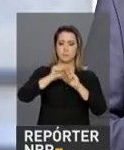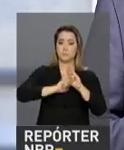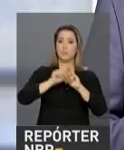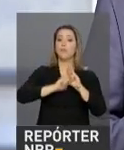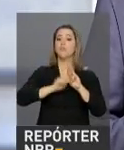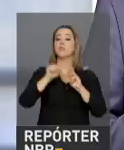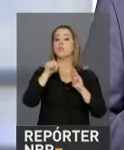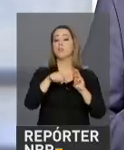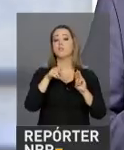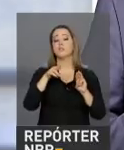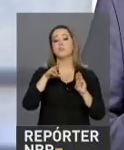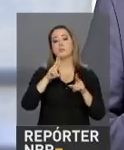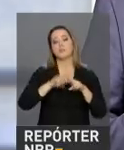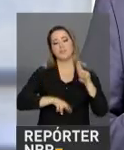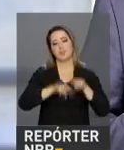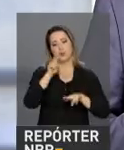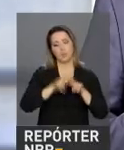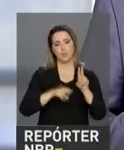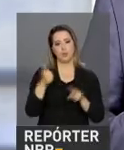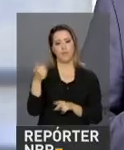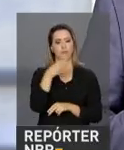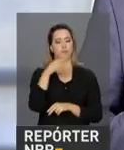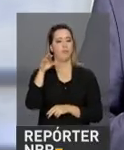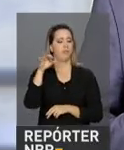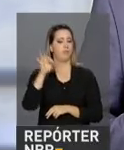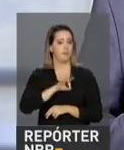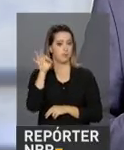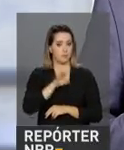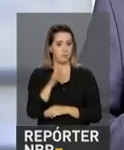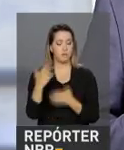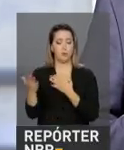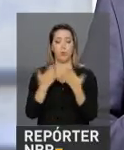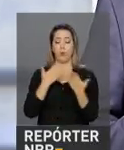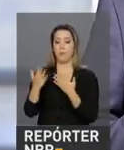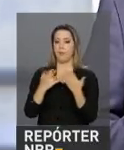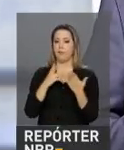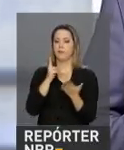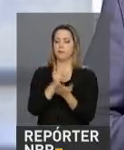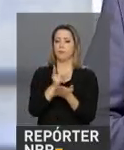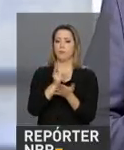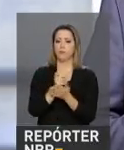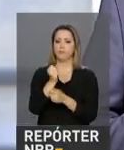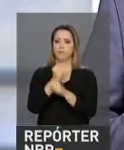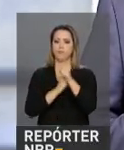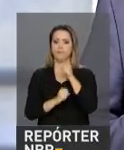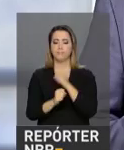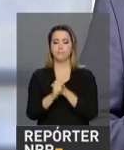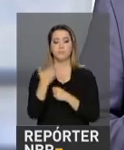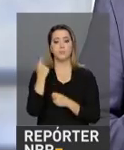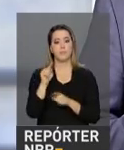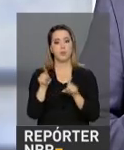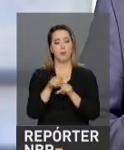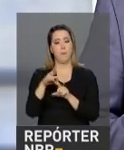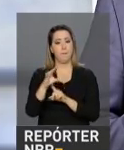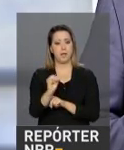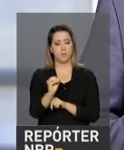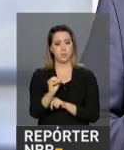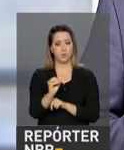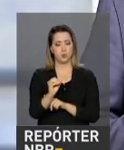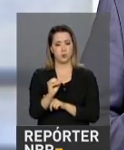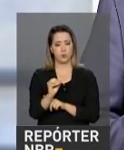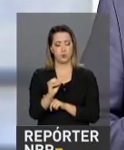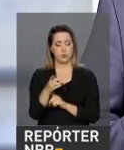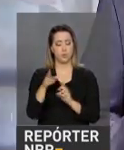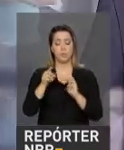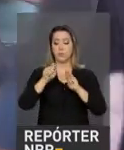junho e ficou em 13% na comparação com o resultado do trimestre anterior, que terminou em março.